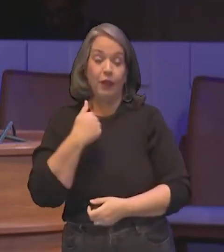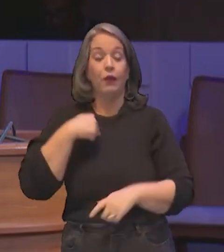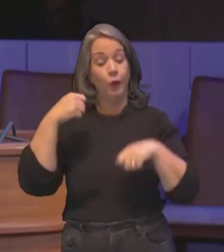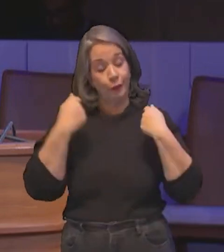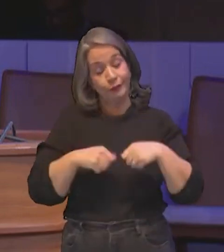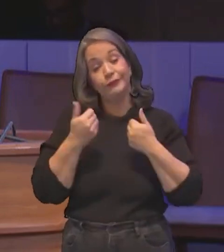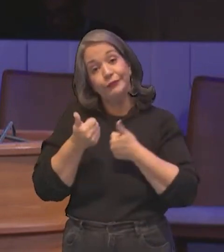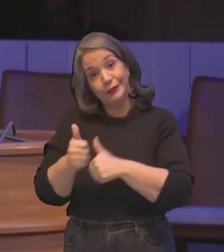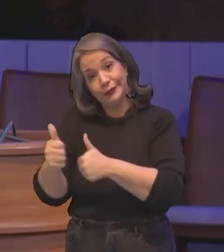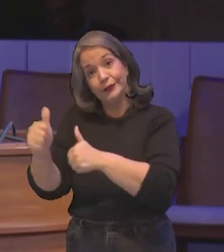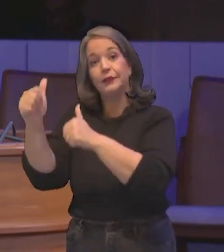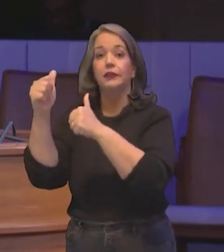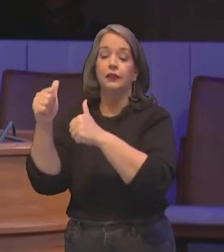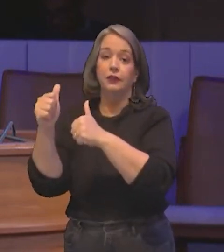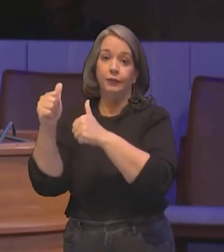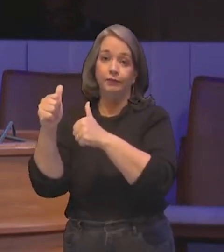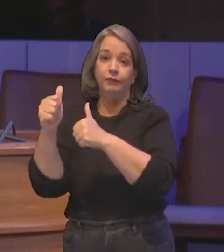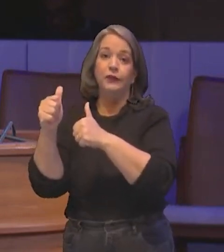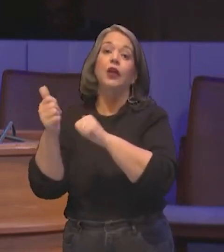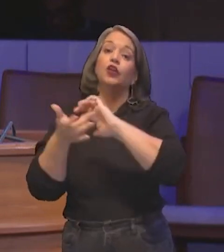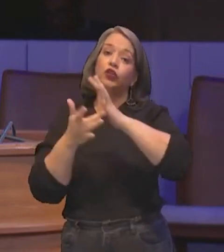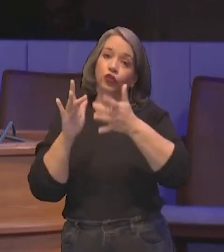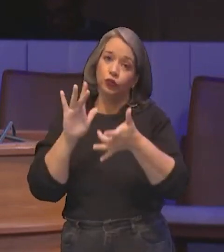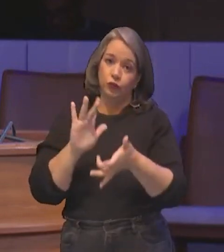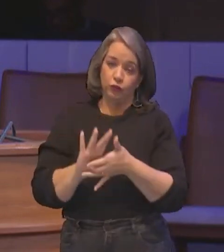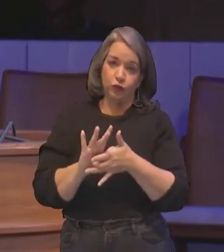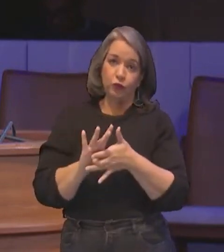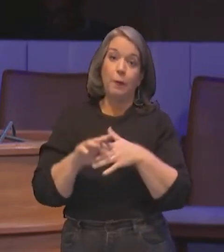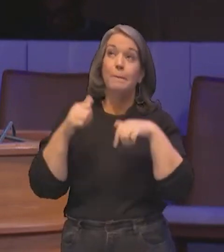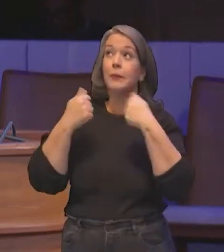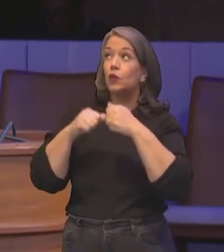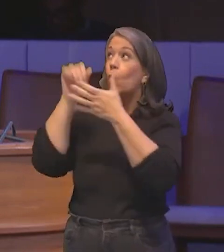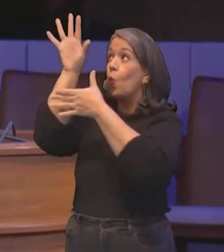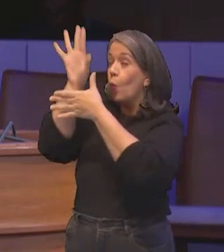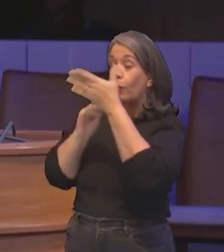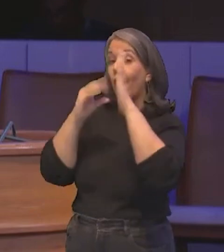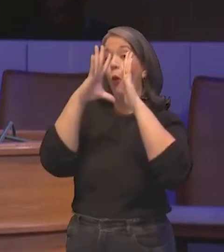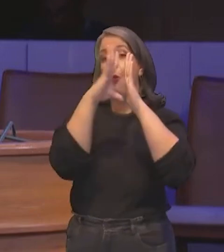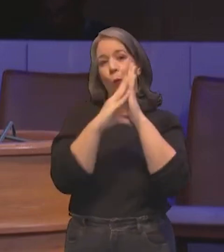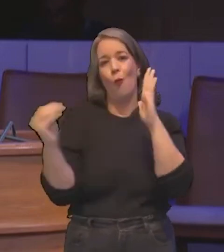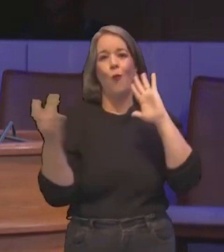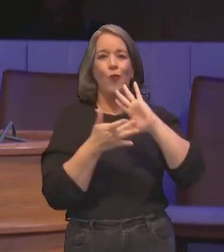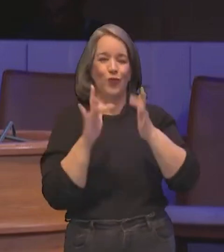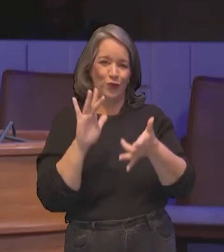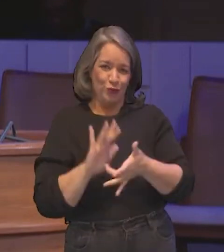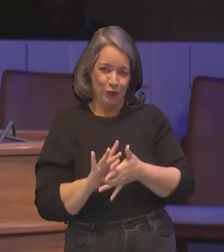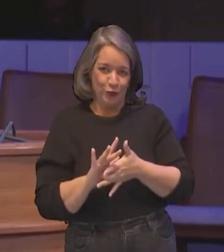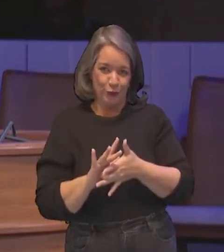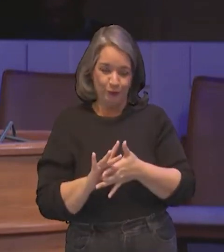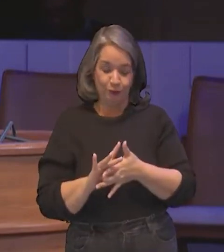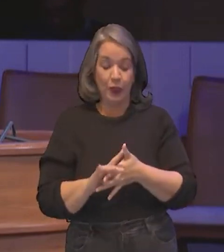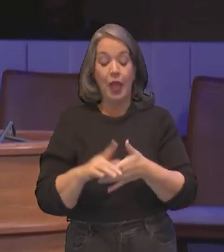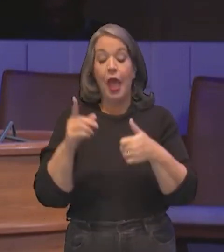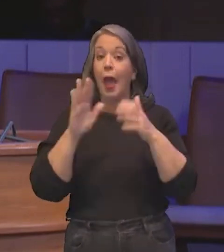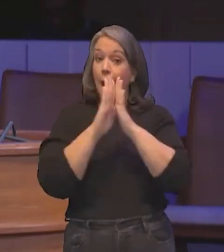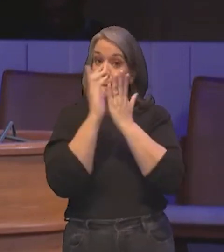viveu. E o primeiro entendimento que eu tenho é que Jesus, ele nos amou de uma forma